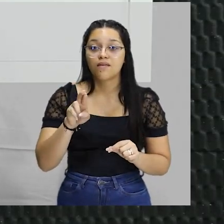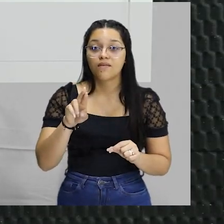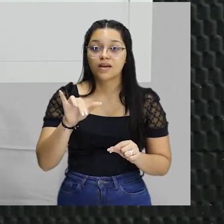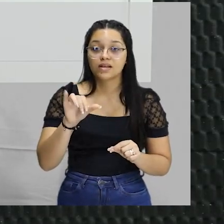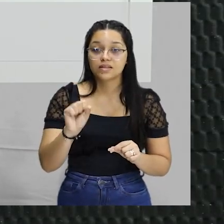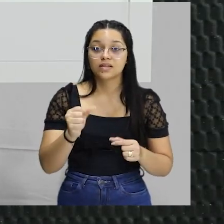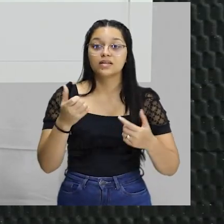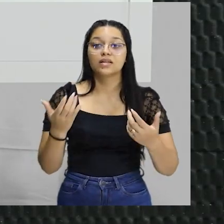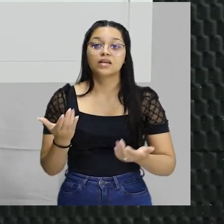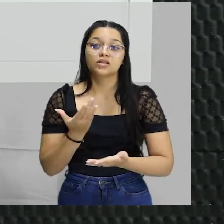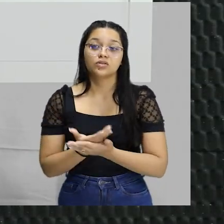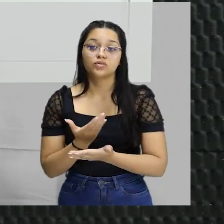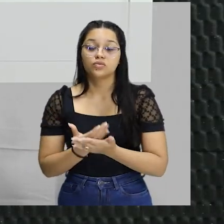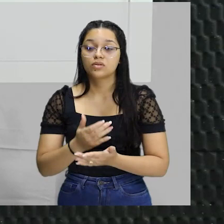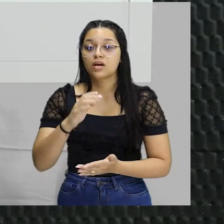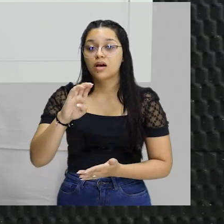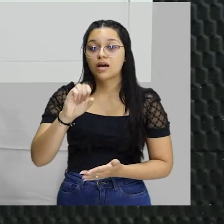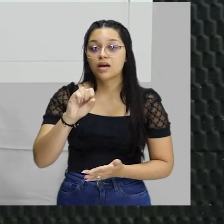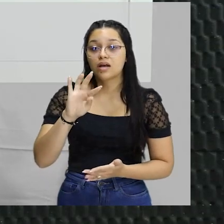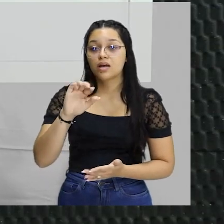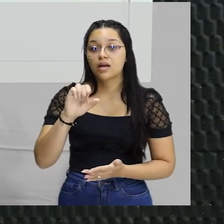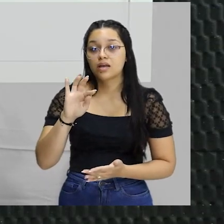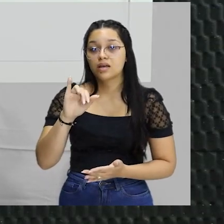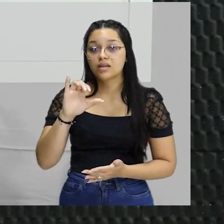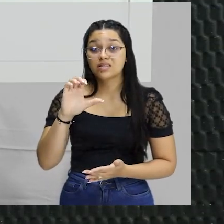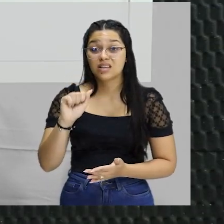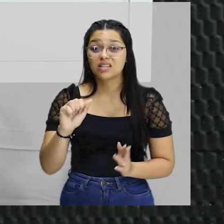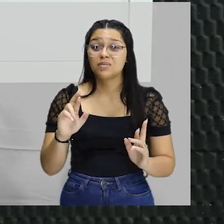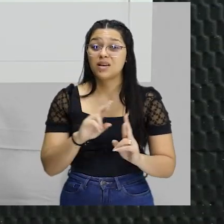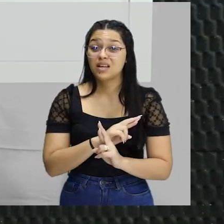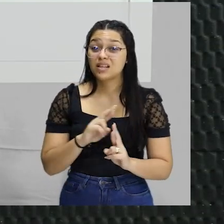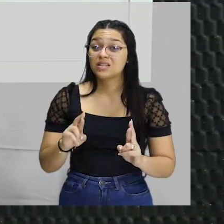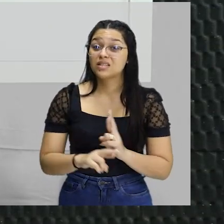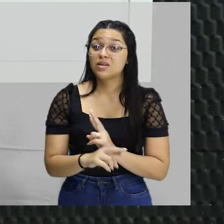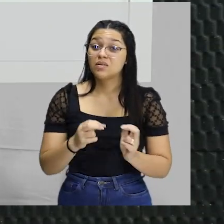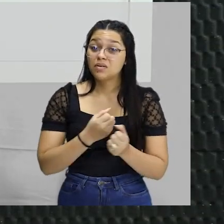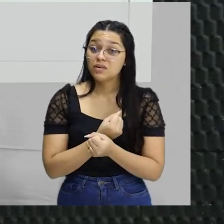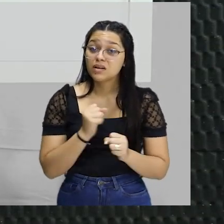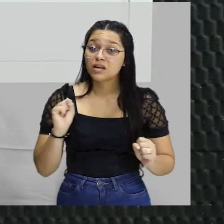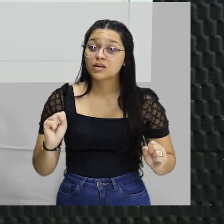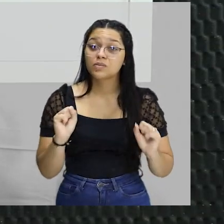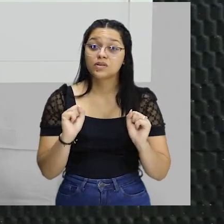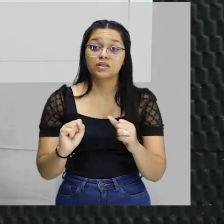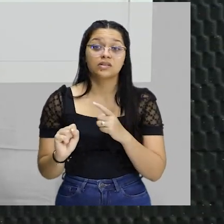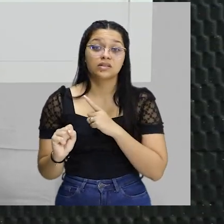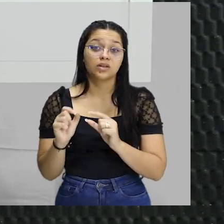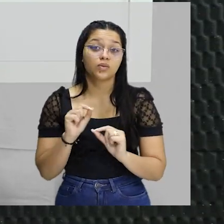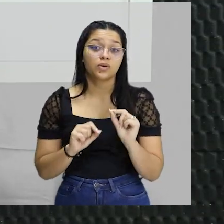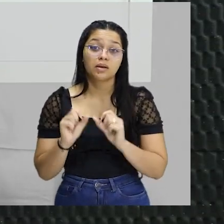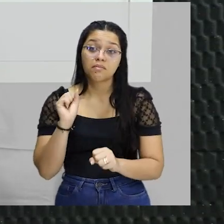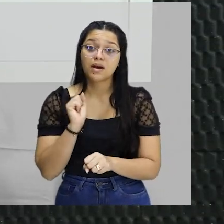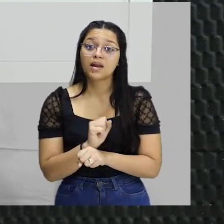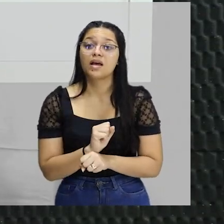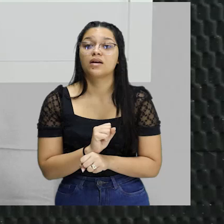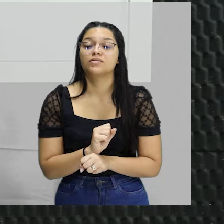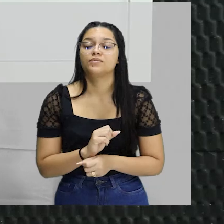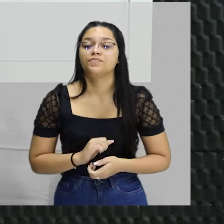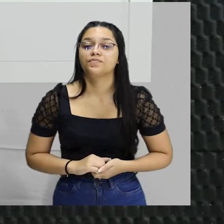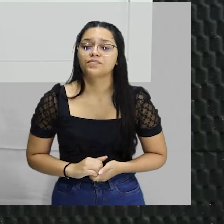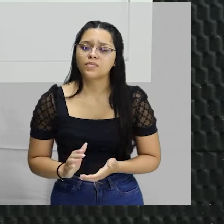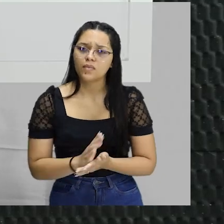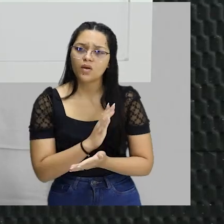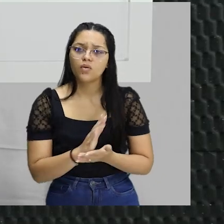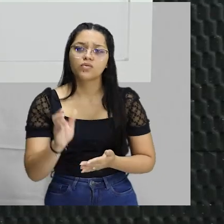que estuda a estática. Então, tem uma relação de força muito grande ali para poder manter esses corpos em repouso. Certo? Vamos ver